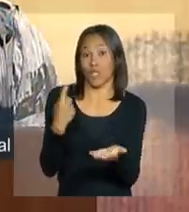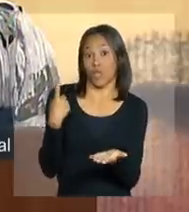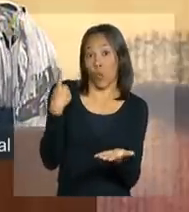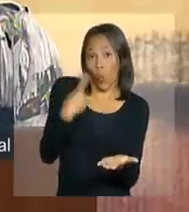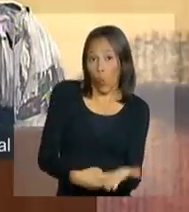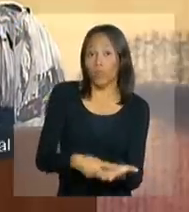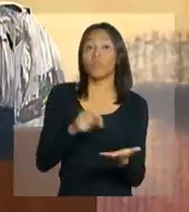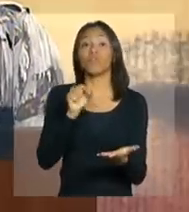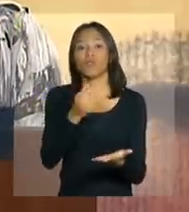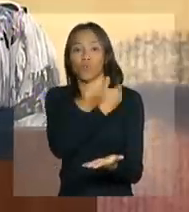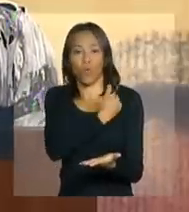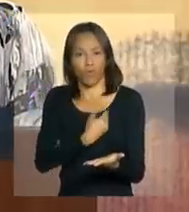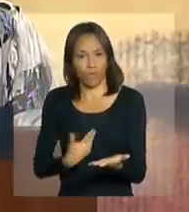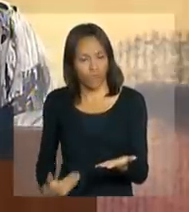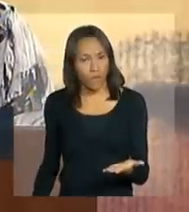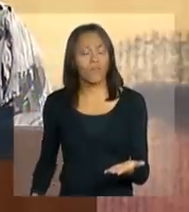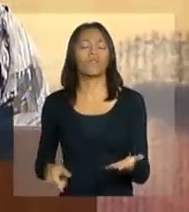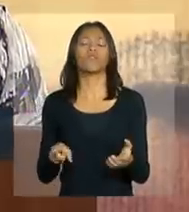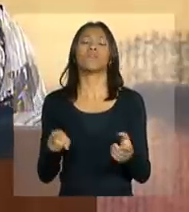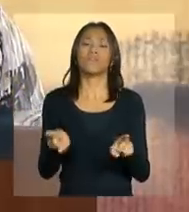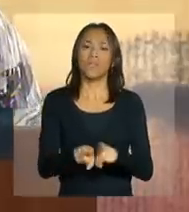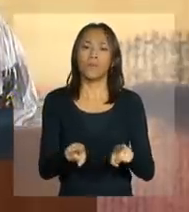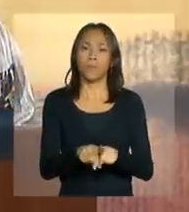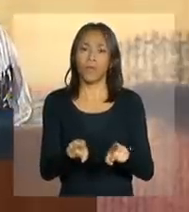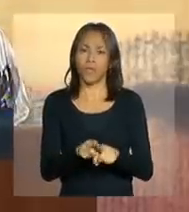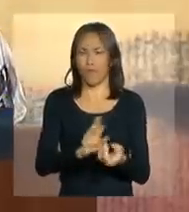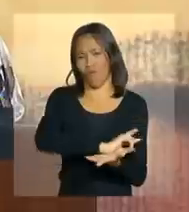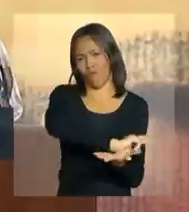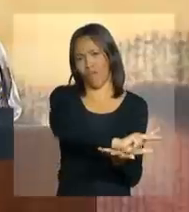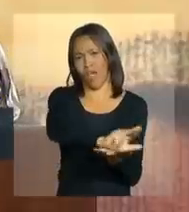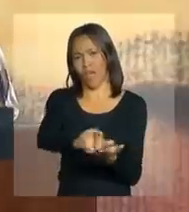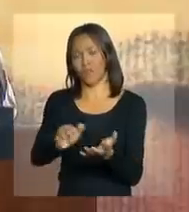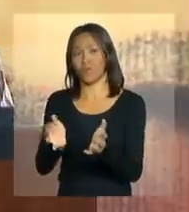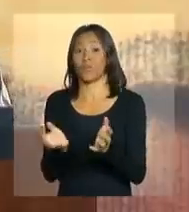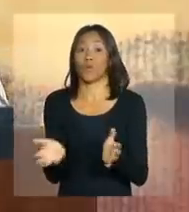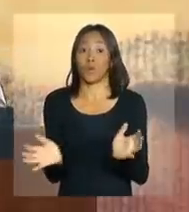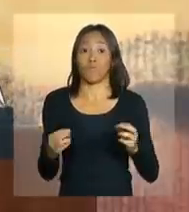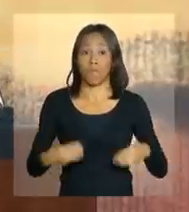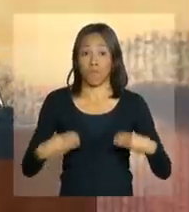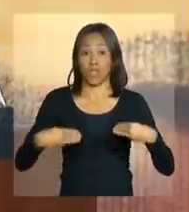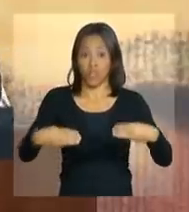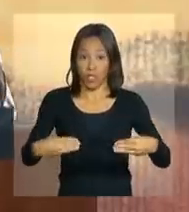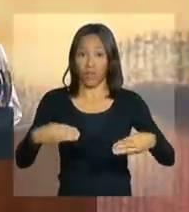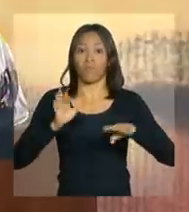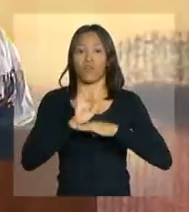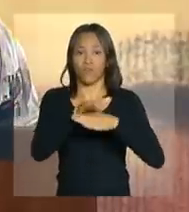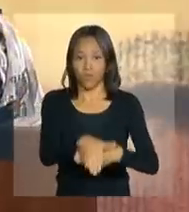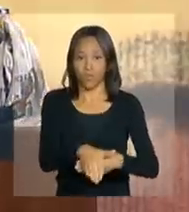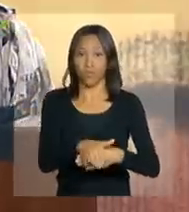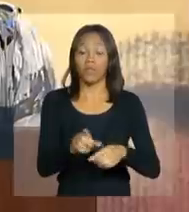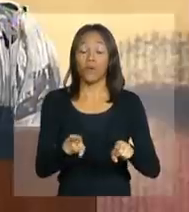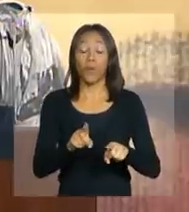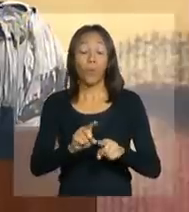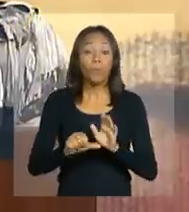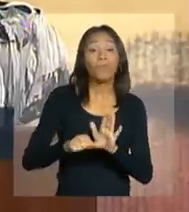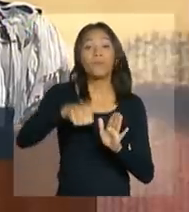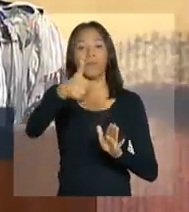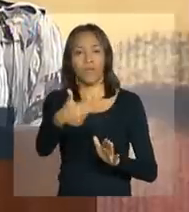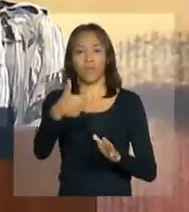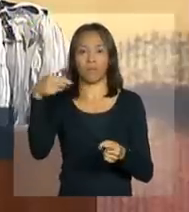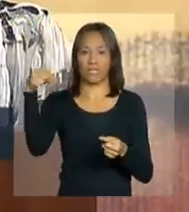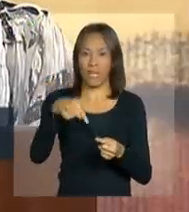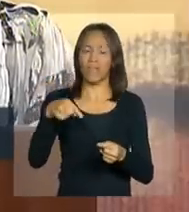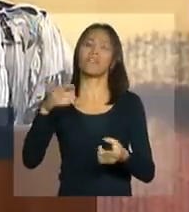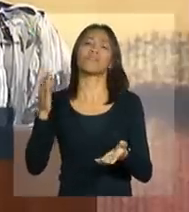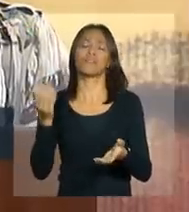governo com a participação de vários ministérios o pontapé inicial nessas